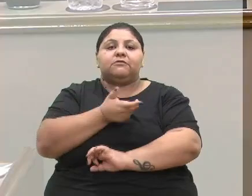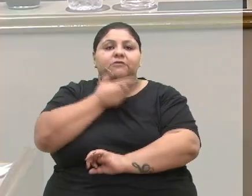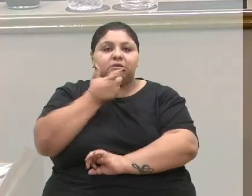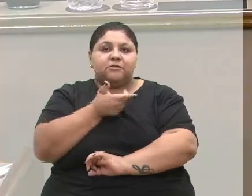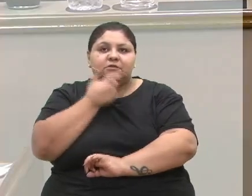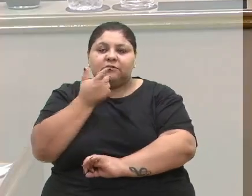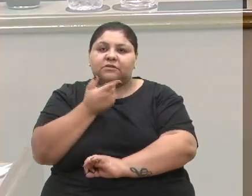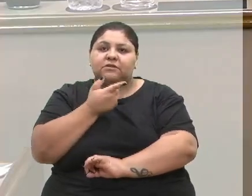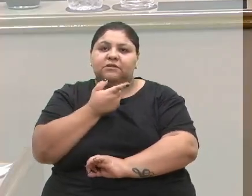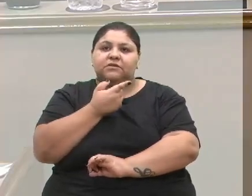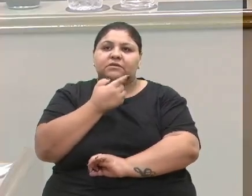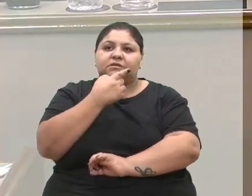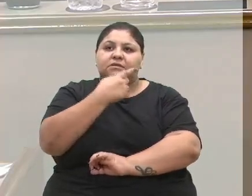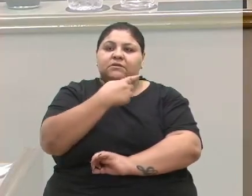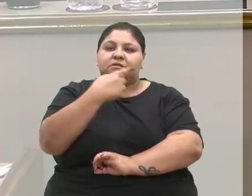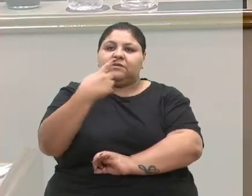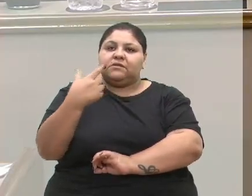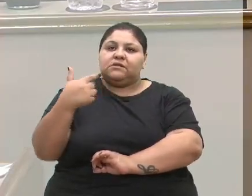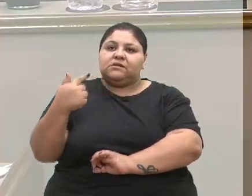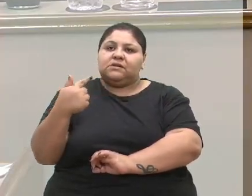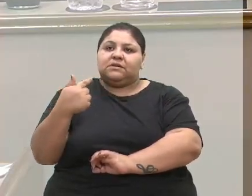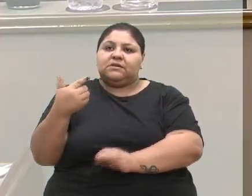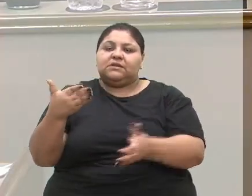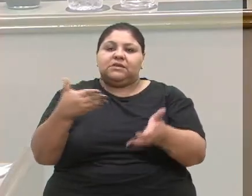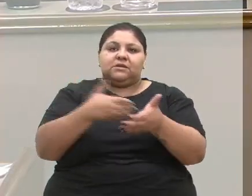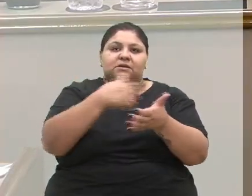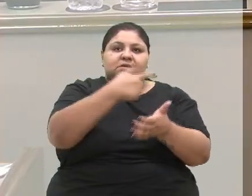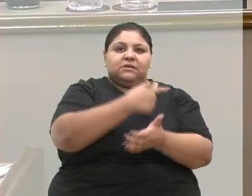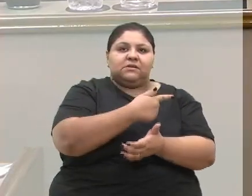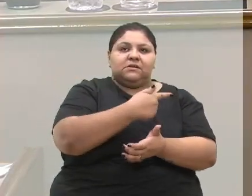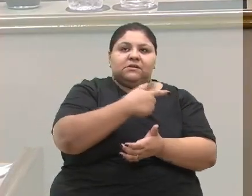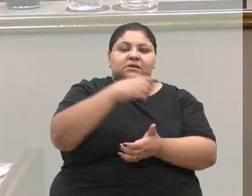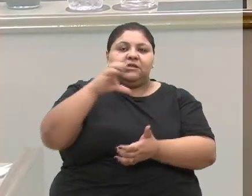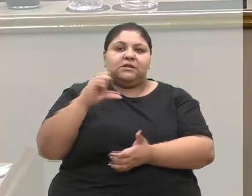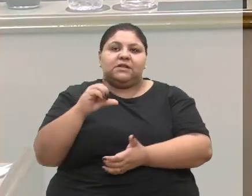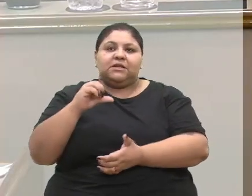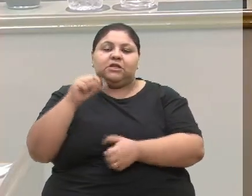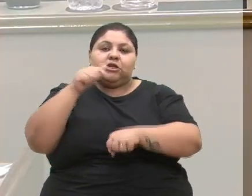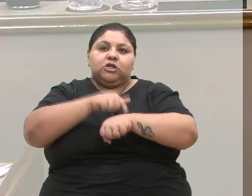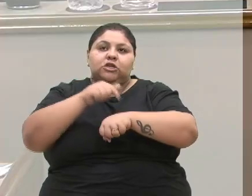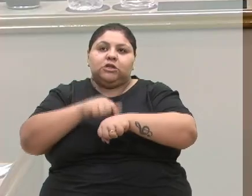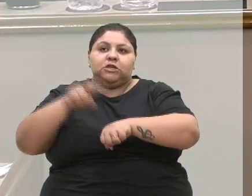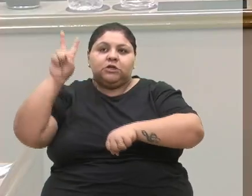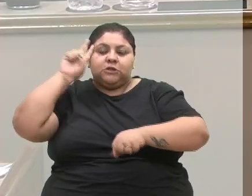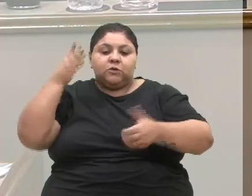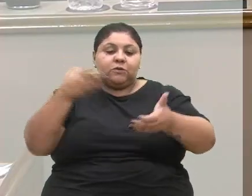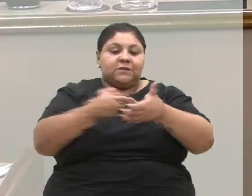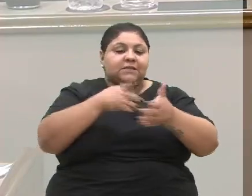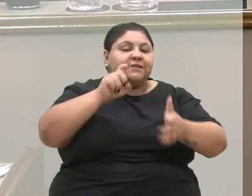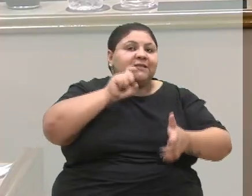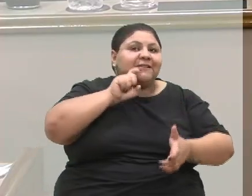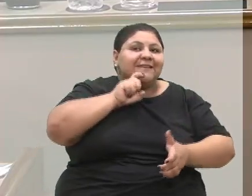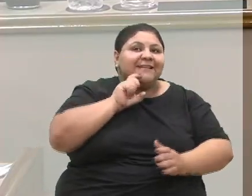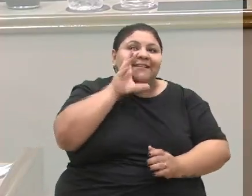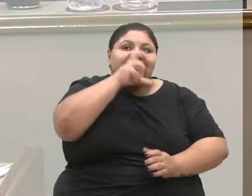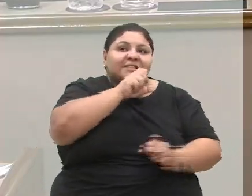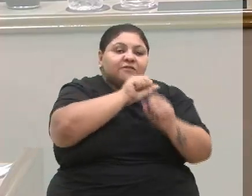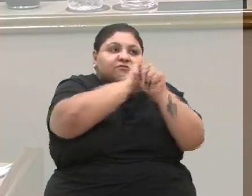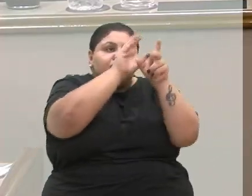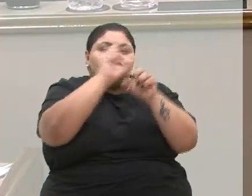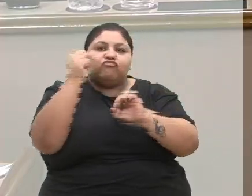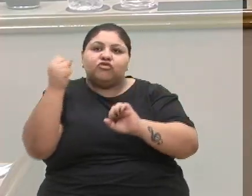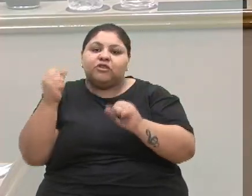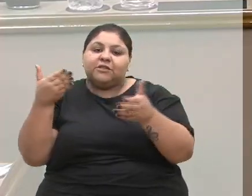das 17 às 19 horas, de segunda a sexta-feira, e sábados de manhã, das 8